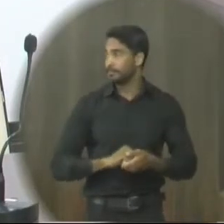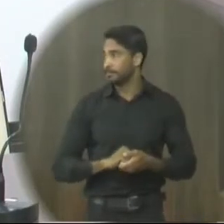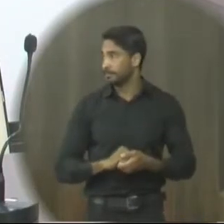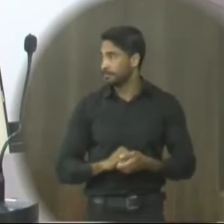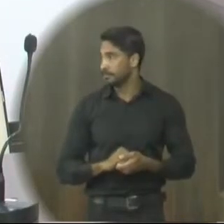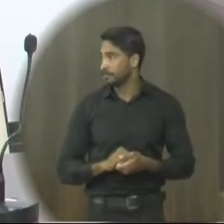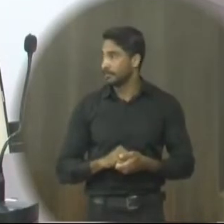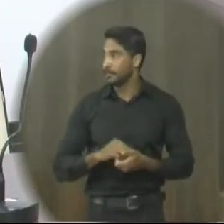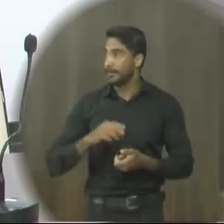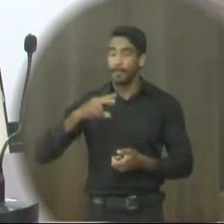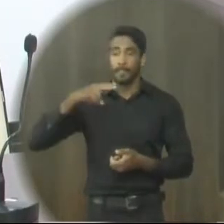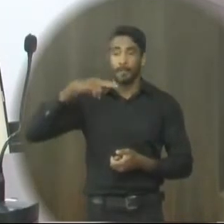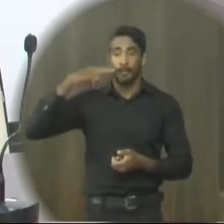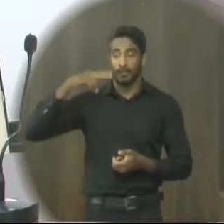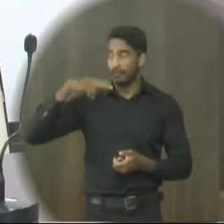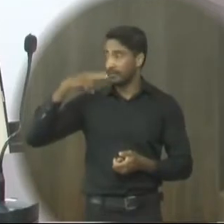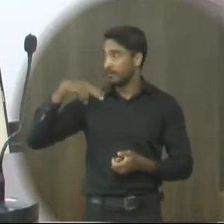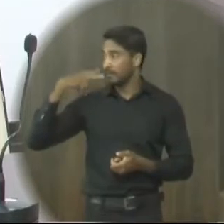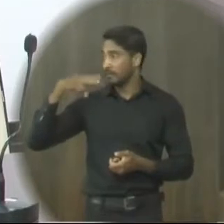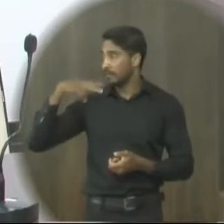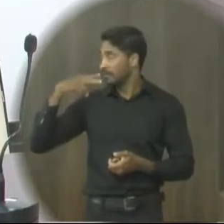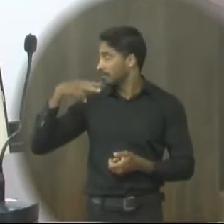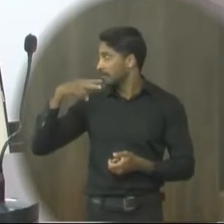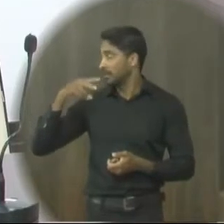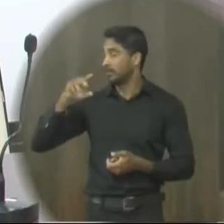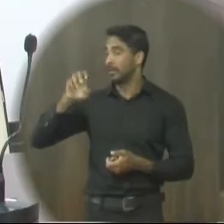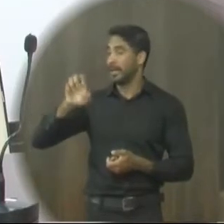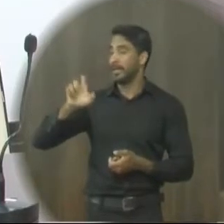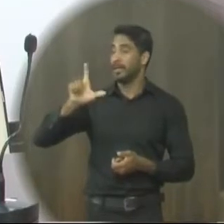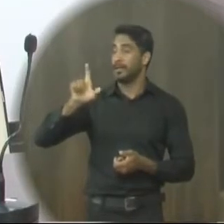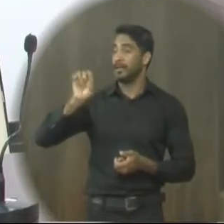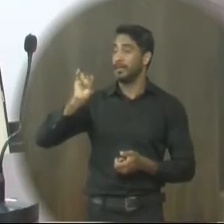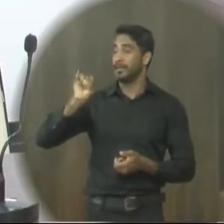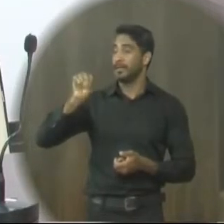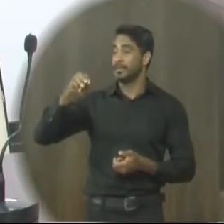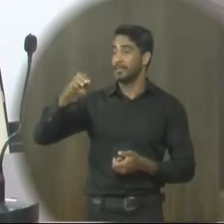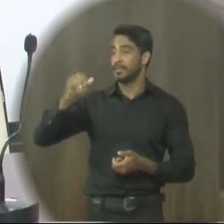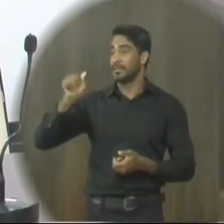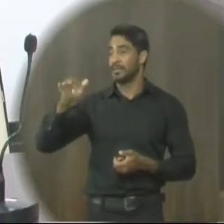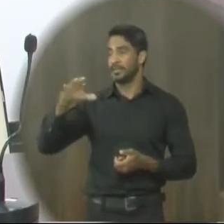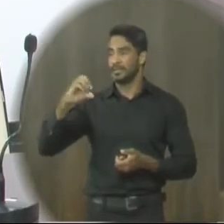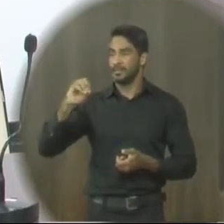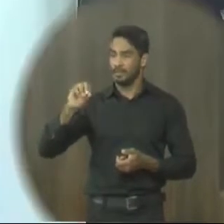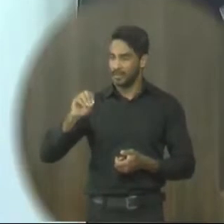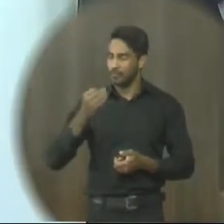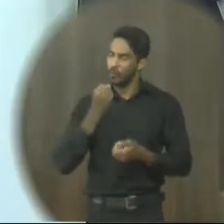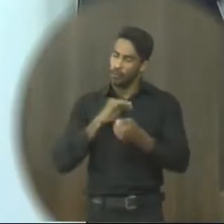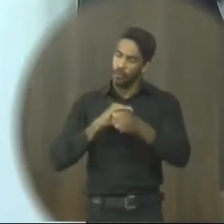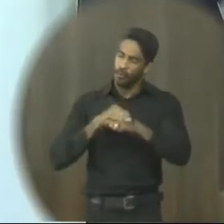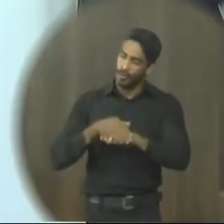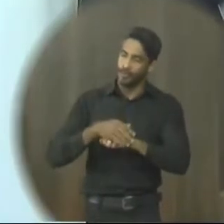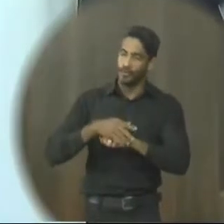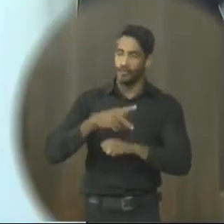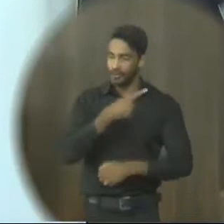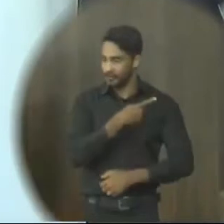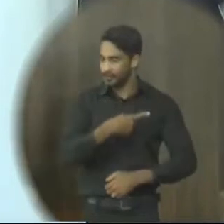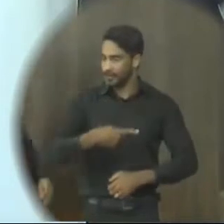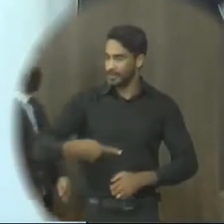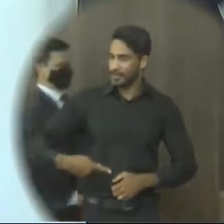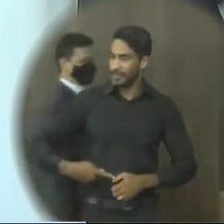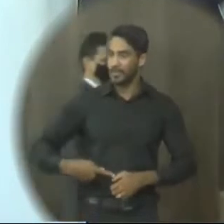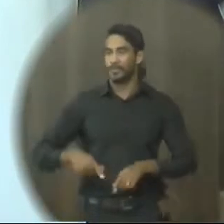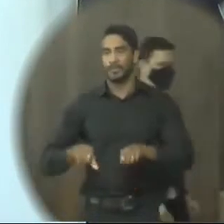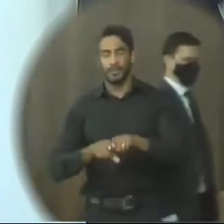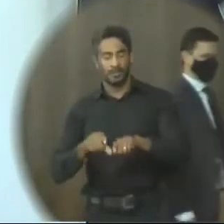presidente. Vereador, palavra Elismar, 2 minutos. Boa noite, presidente Ramon Alexandre. Boa noite, meus